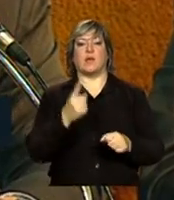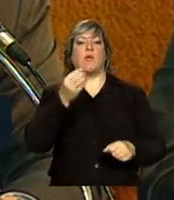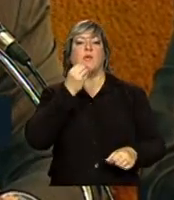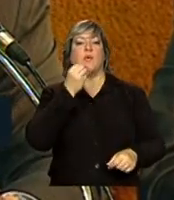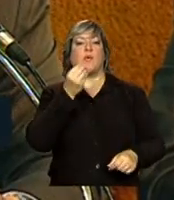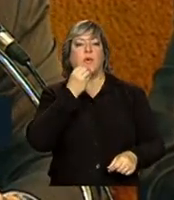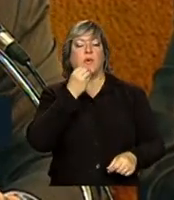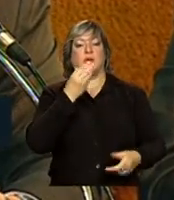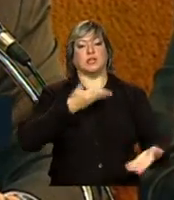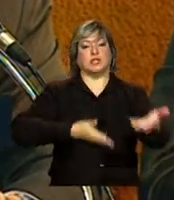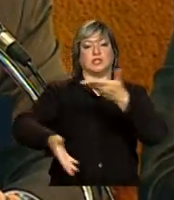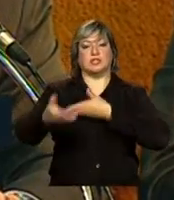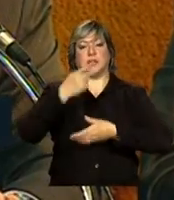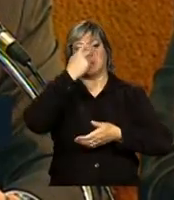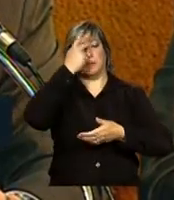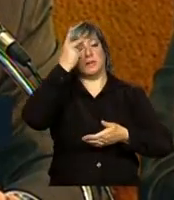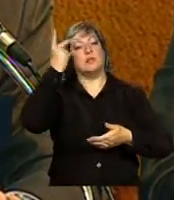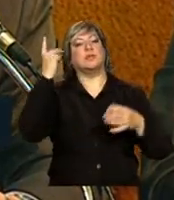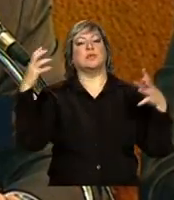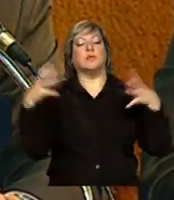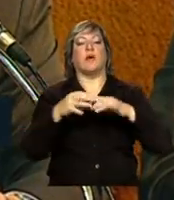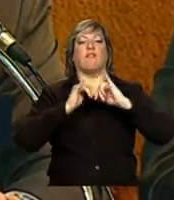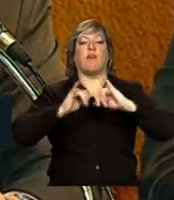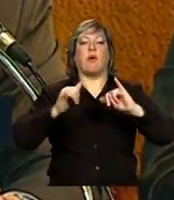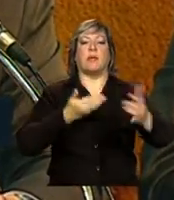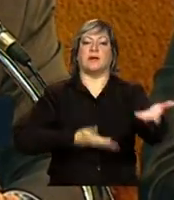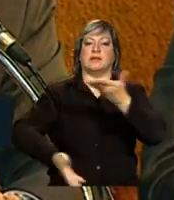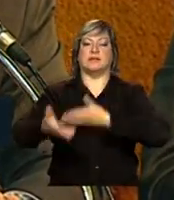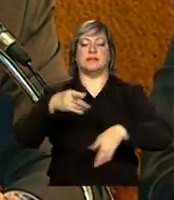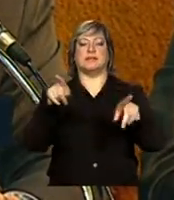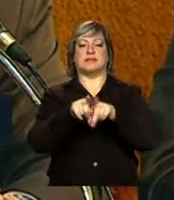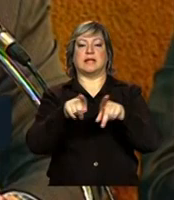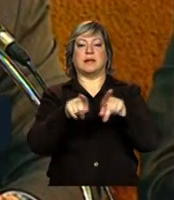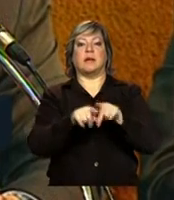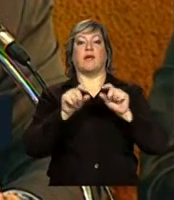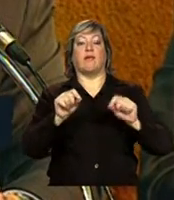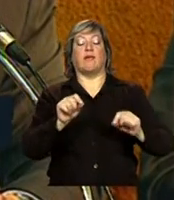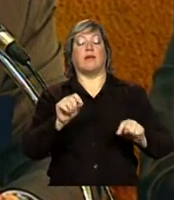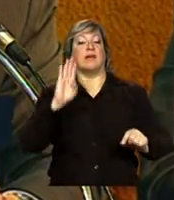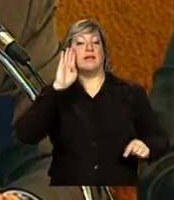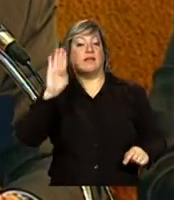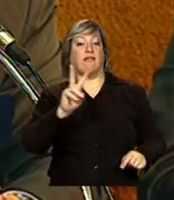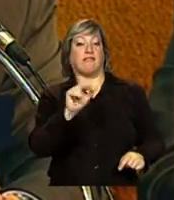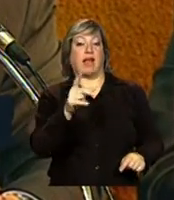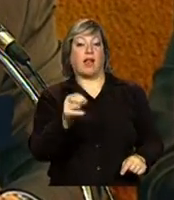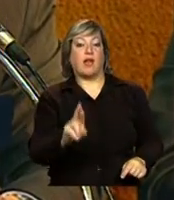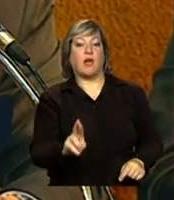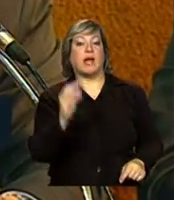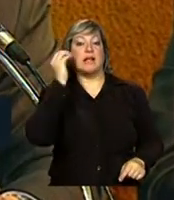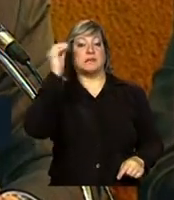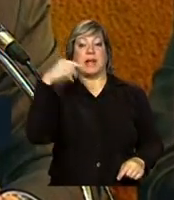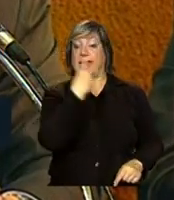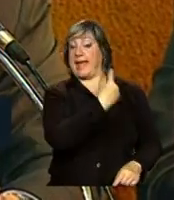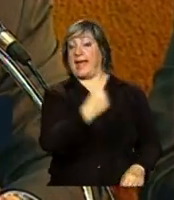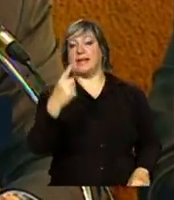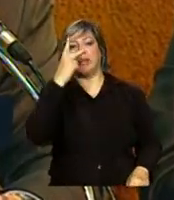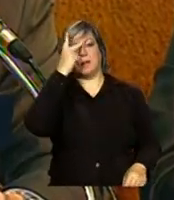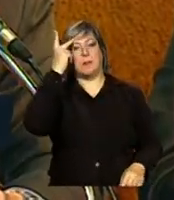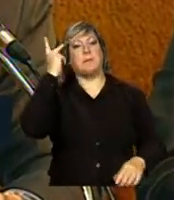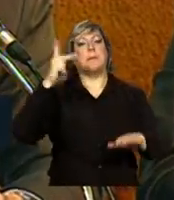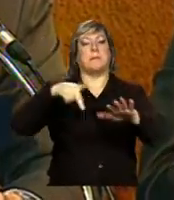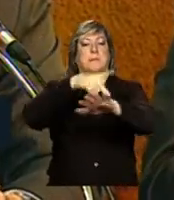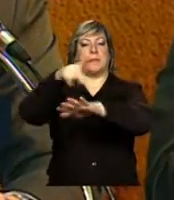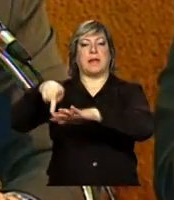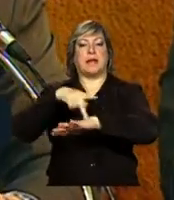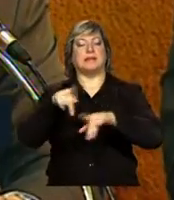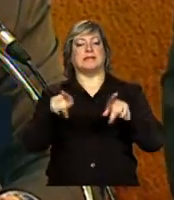institucional de diálogo de troca de informações e experiências que Que Valorize as experiências de cada país no seu contexto